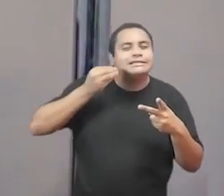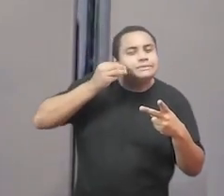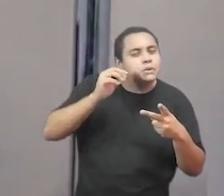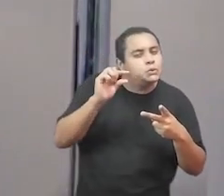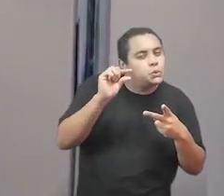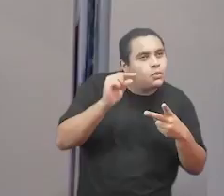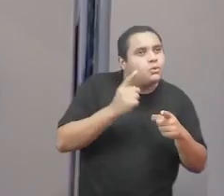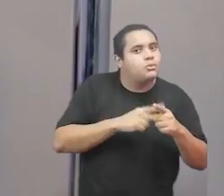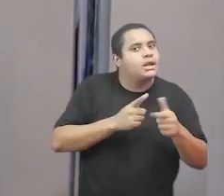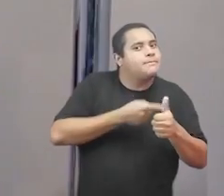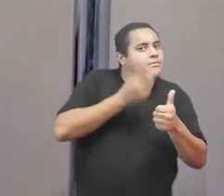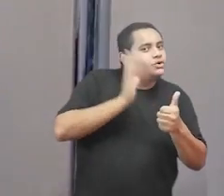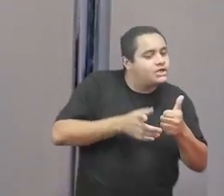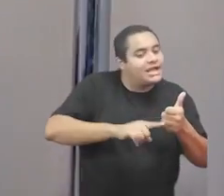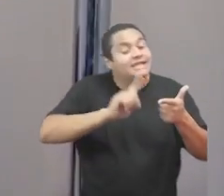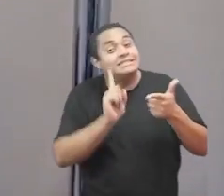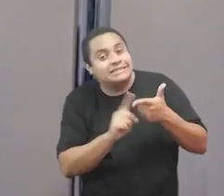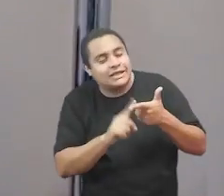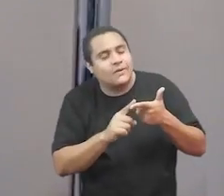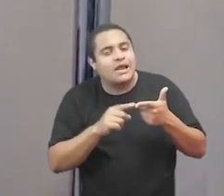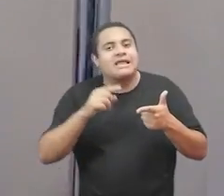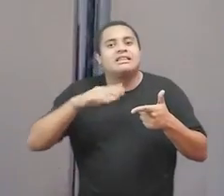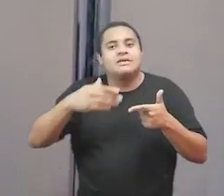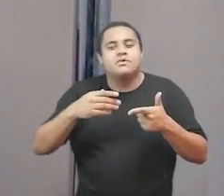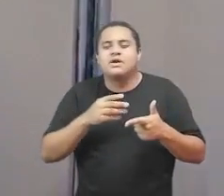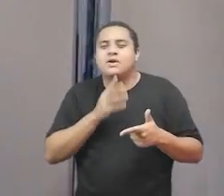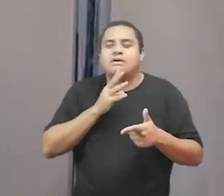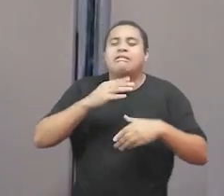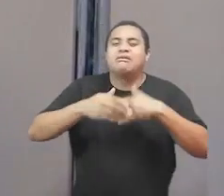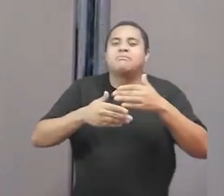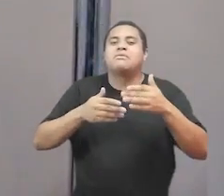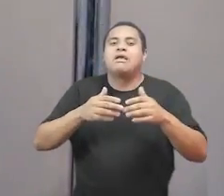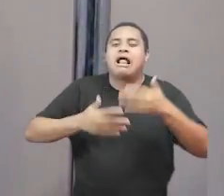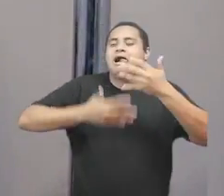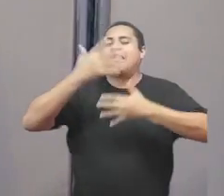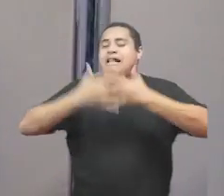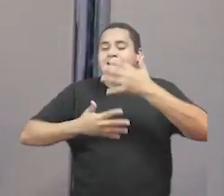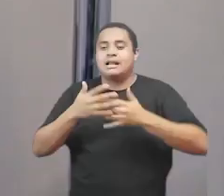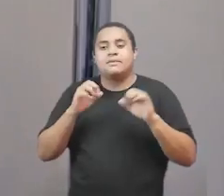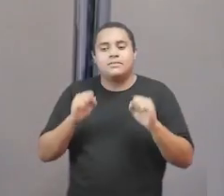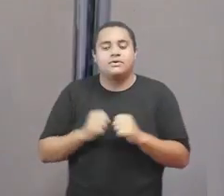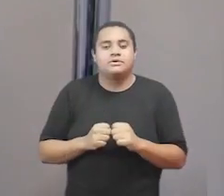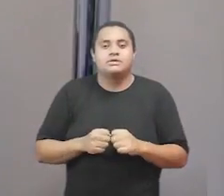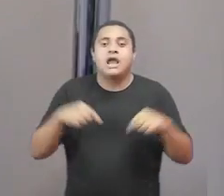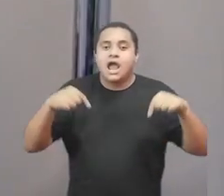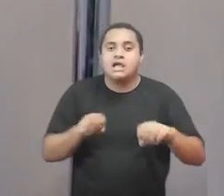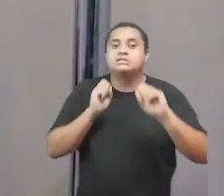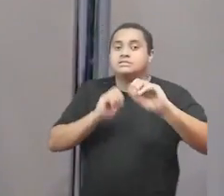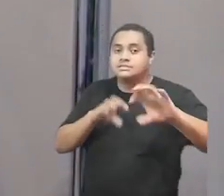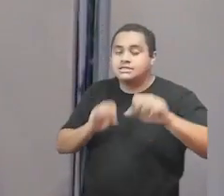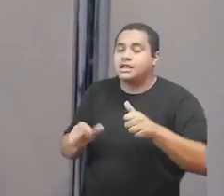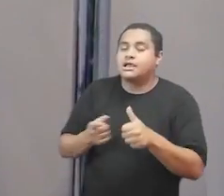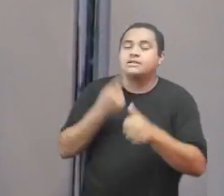você já entra com conhecimento da primeira vez, que muitas vezes acaba te prejudicando. Essa primeira aula, eu queria falar sobre esquecimento, um assunto muito